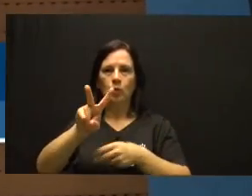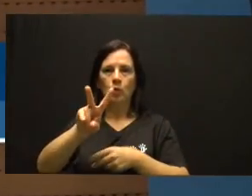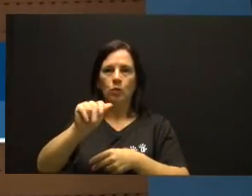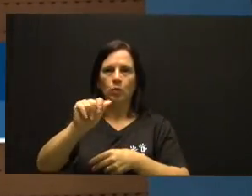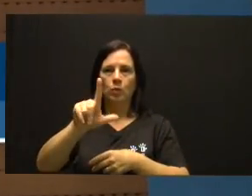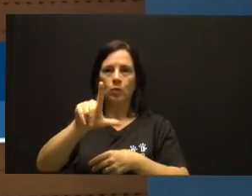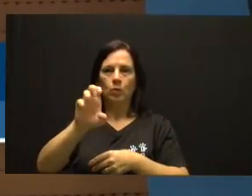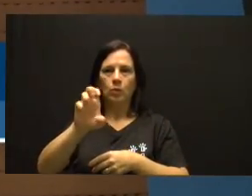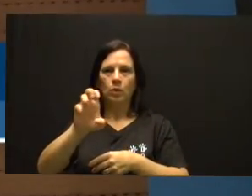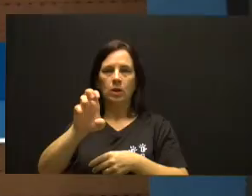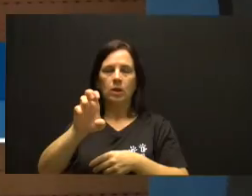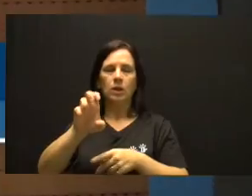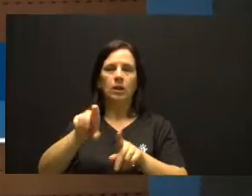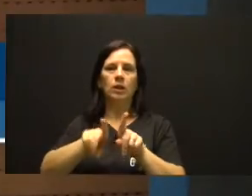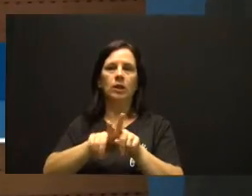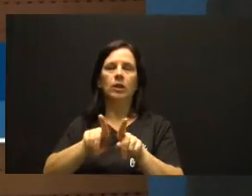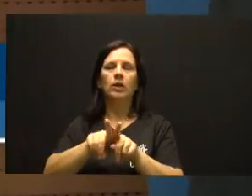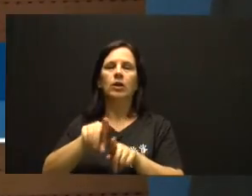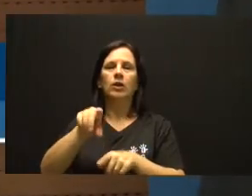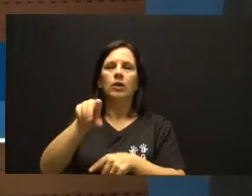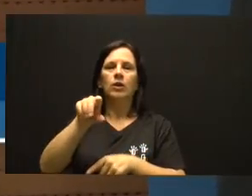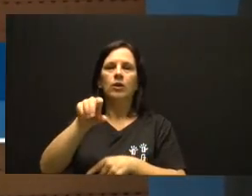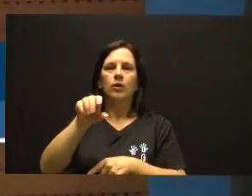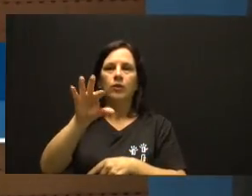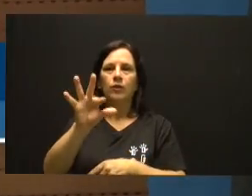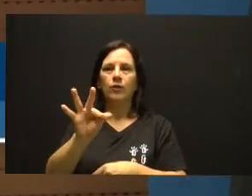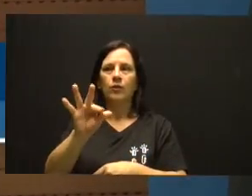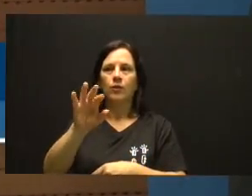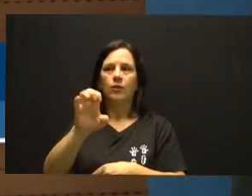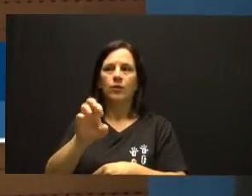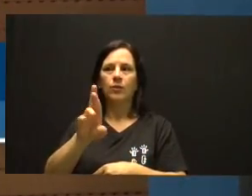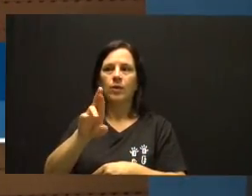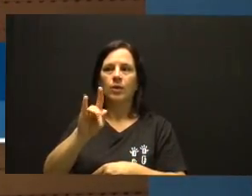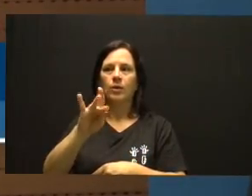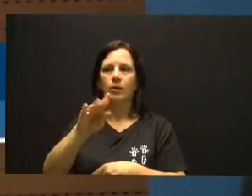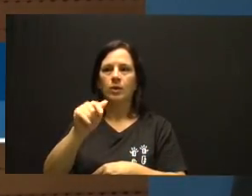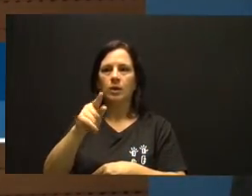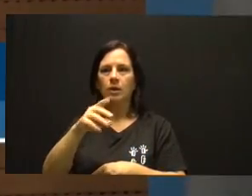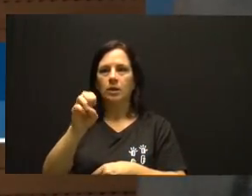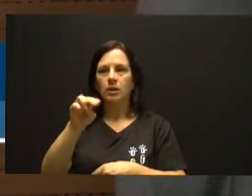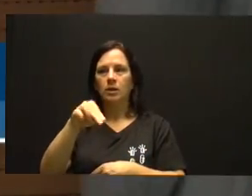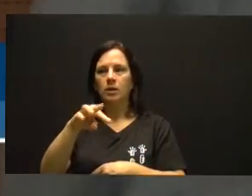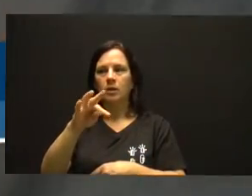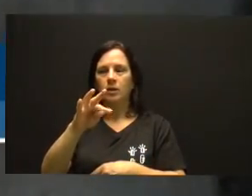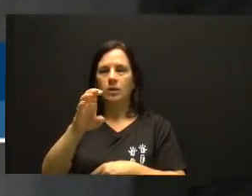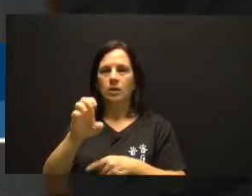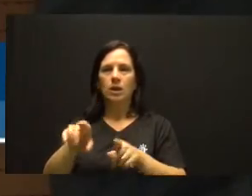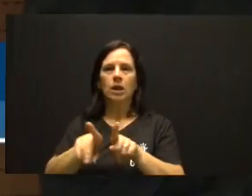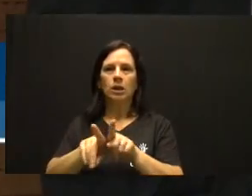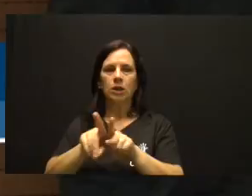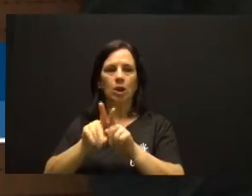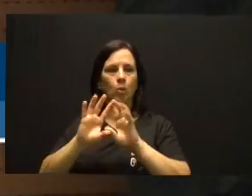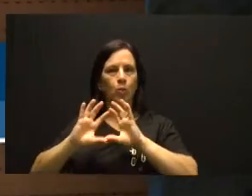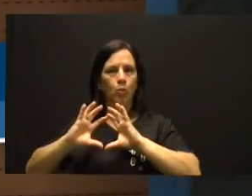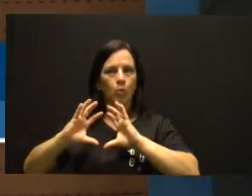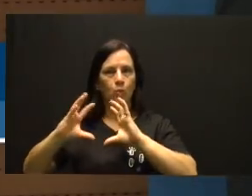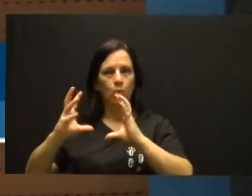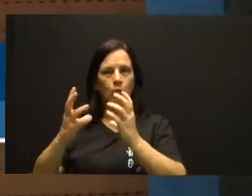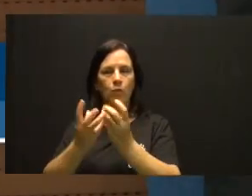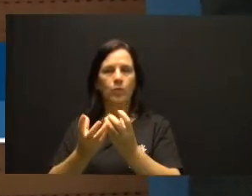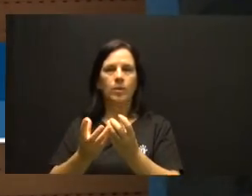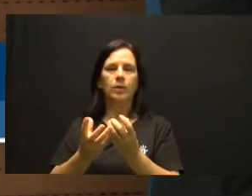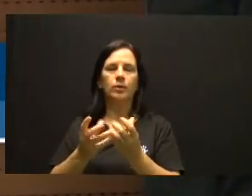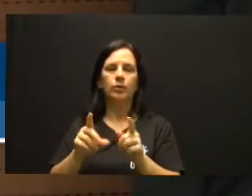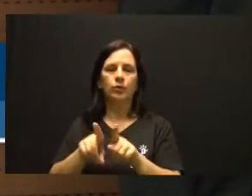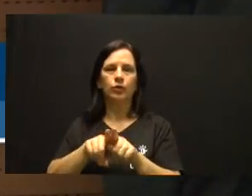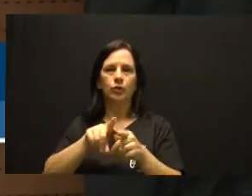Fertilizantes, vamos investigar ao redor, porque existem denúncias sérias de que há um movimento da retirada de